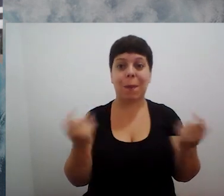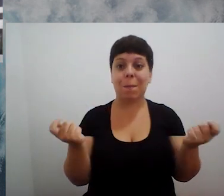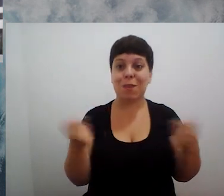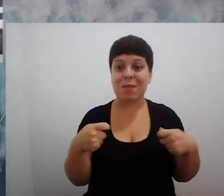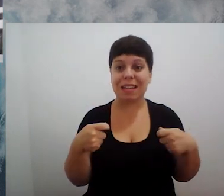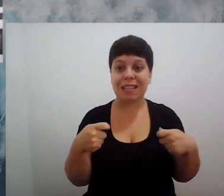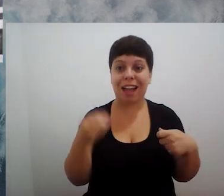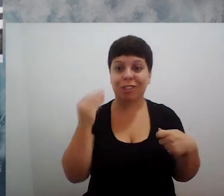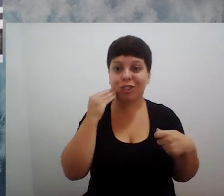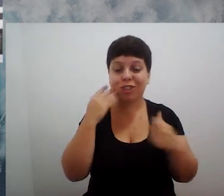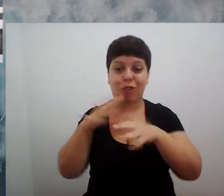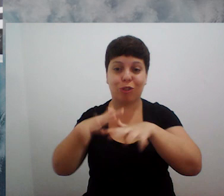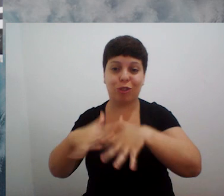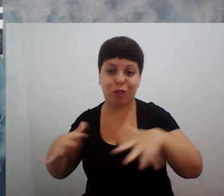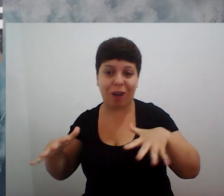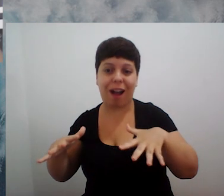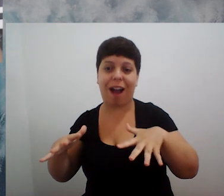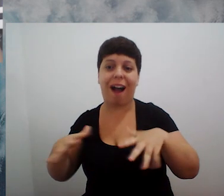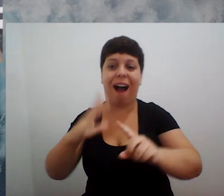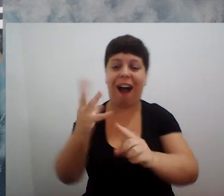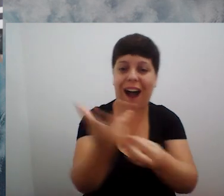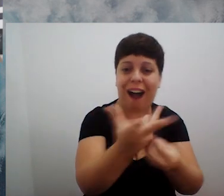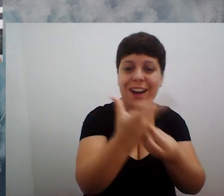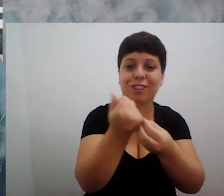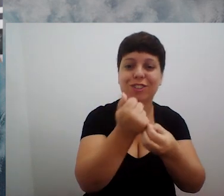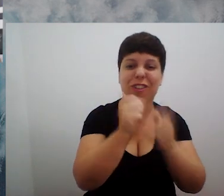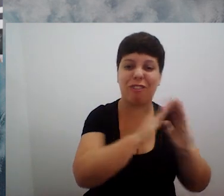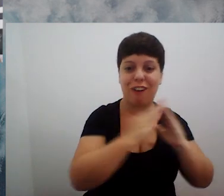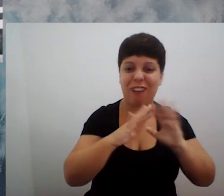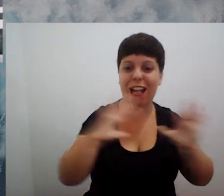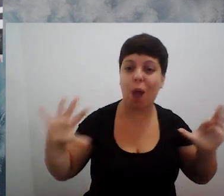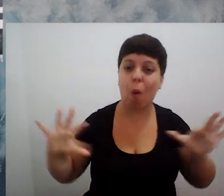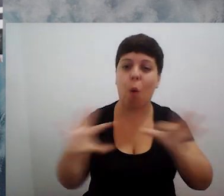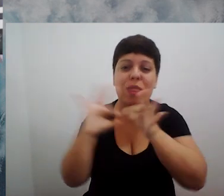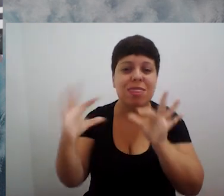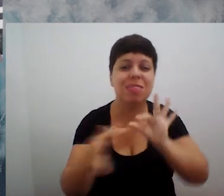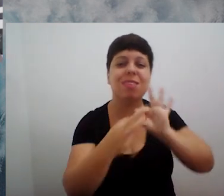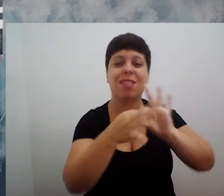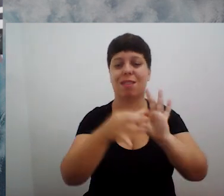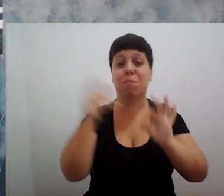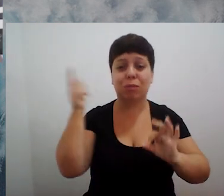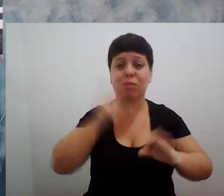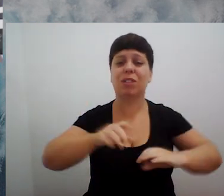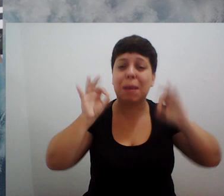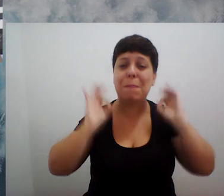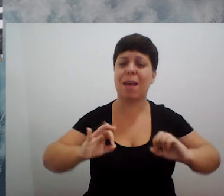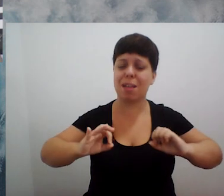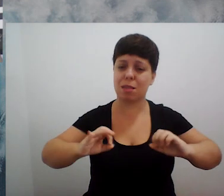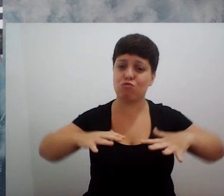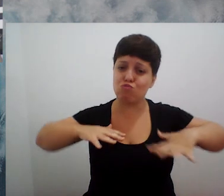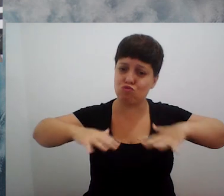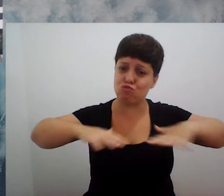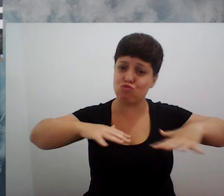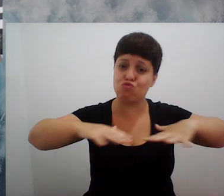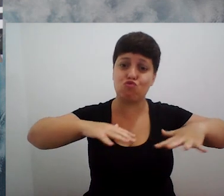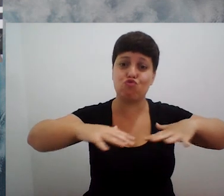unir a favela, o oceano, a arte, uma série de manifestações para a gente conseguir realmente fazer esse movimento